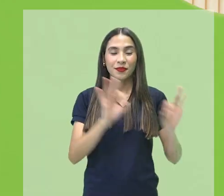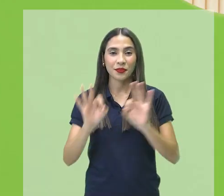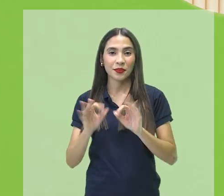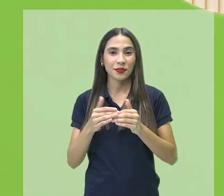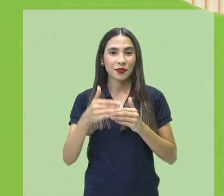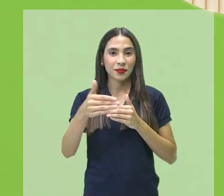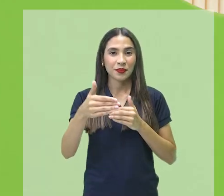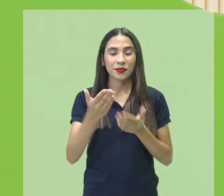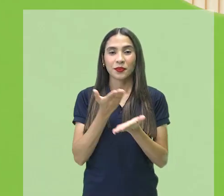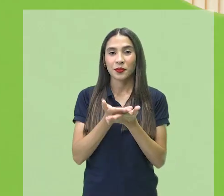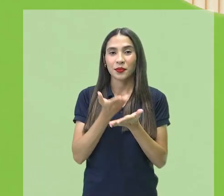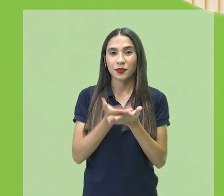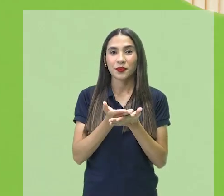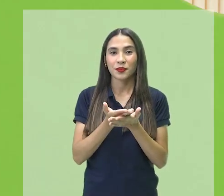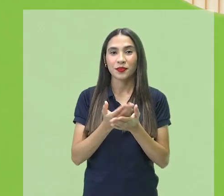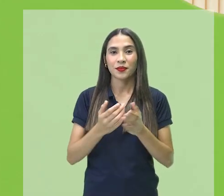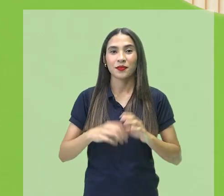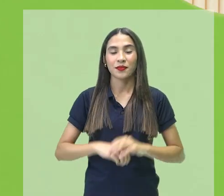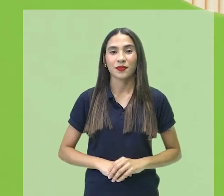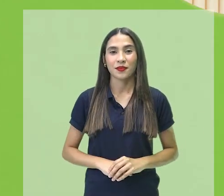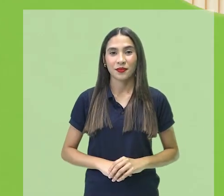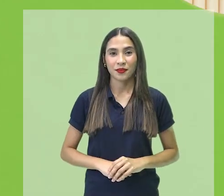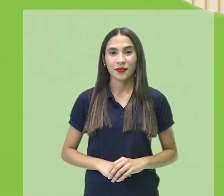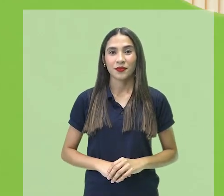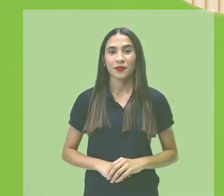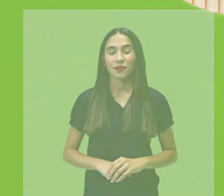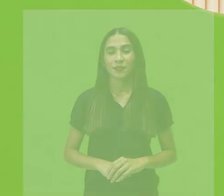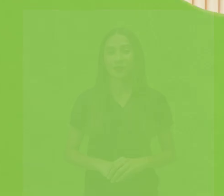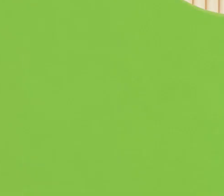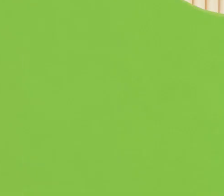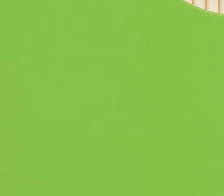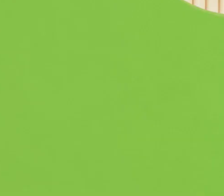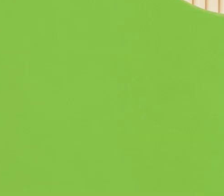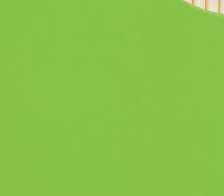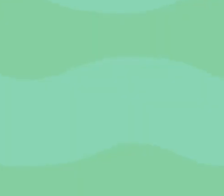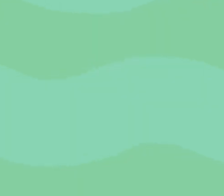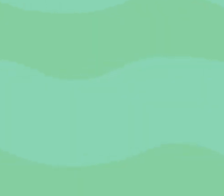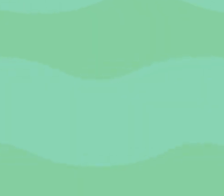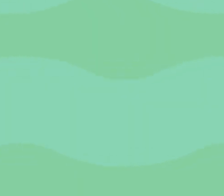aula, vamos então dar início à aula 29.